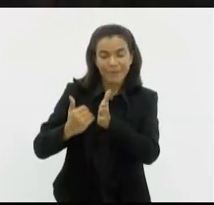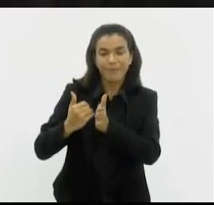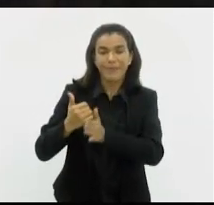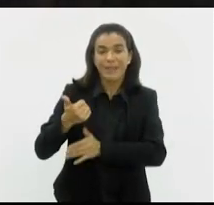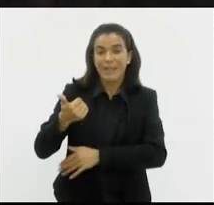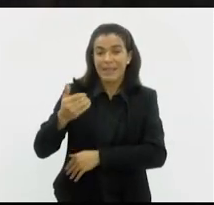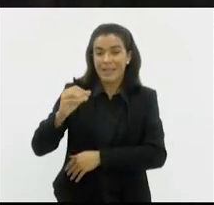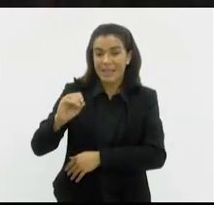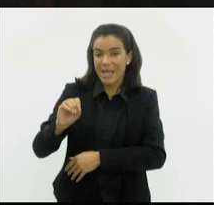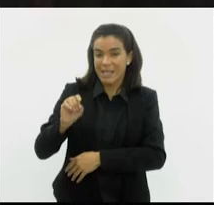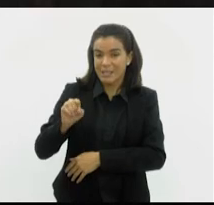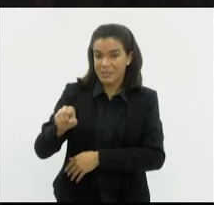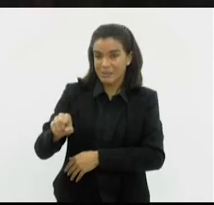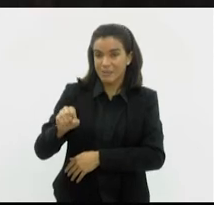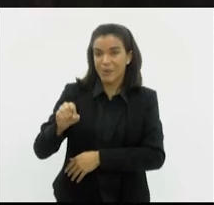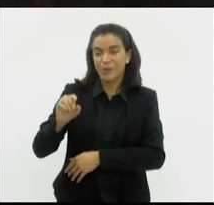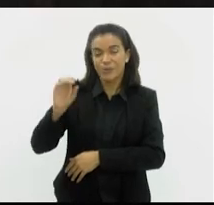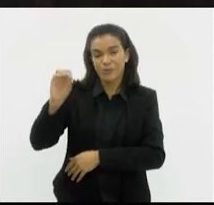10 pontos